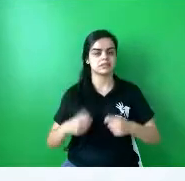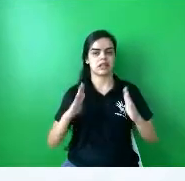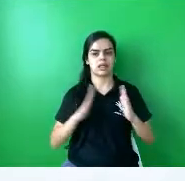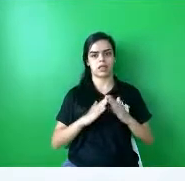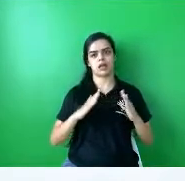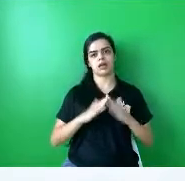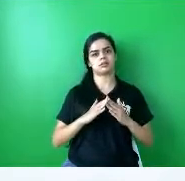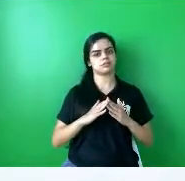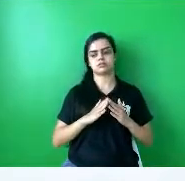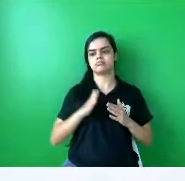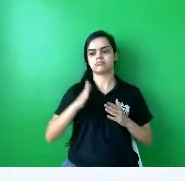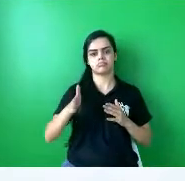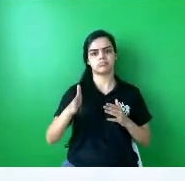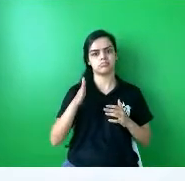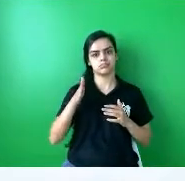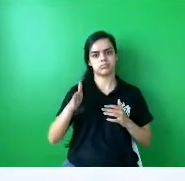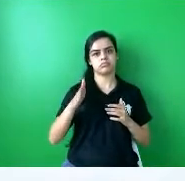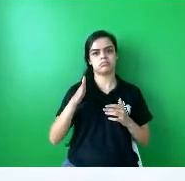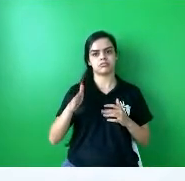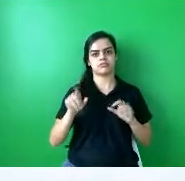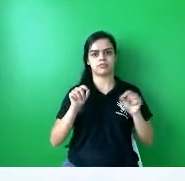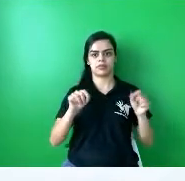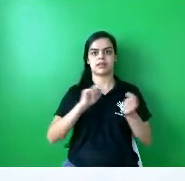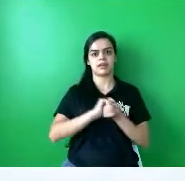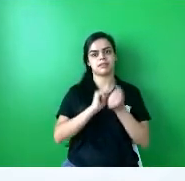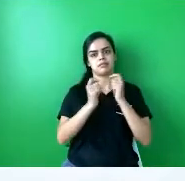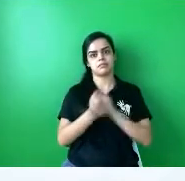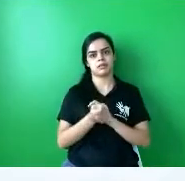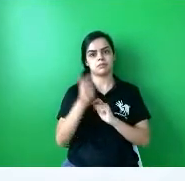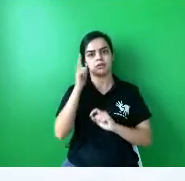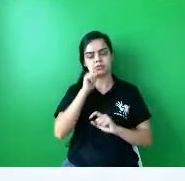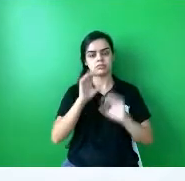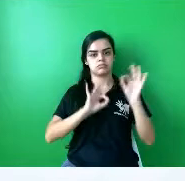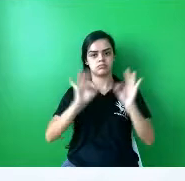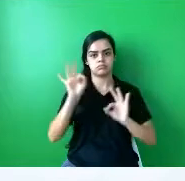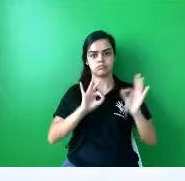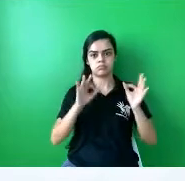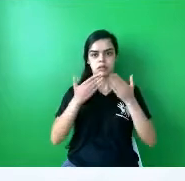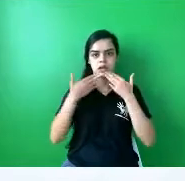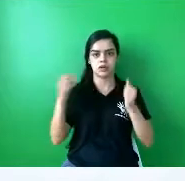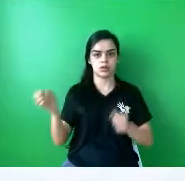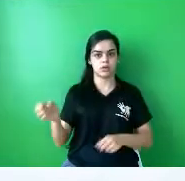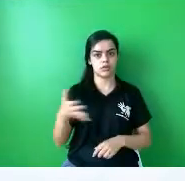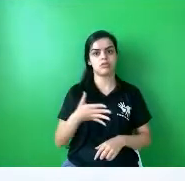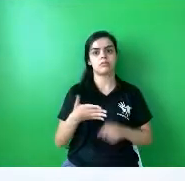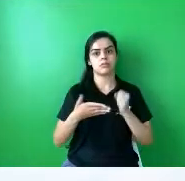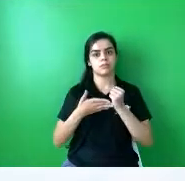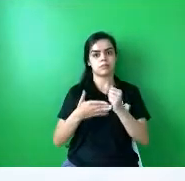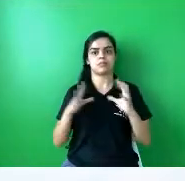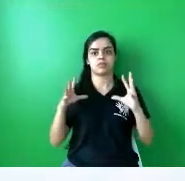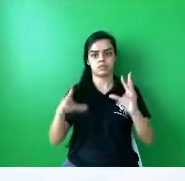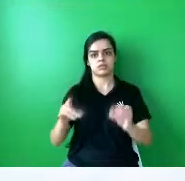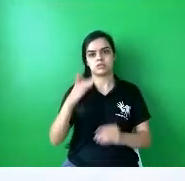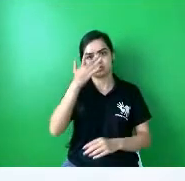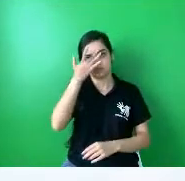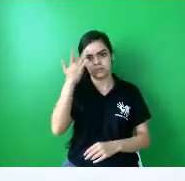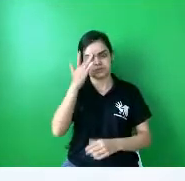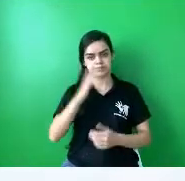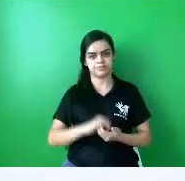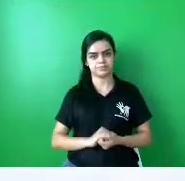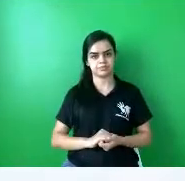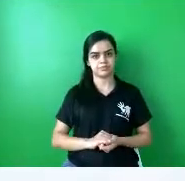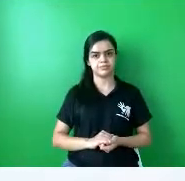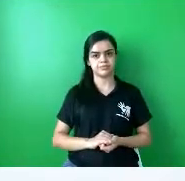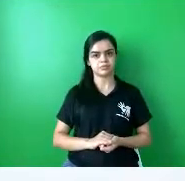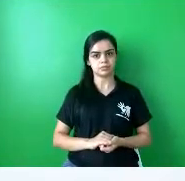e de repente a gente tem que começar a se adaptar para poder ter uma estrutura totalmente nova para poder estar atendendo a todos ali. Então, além de